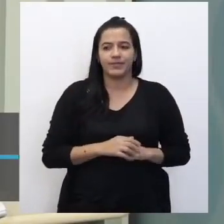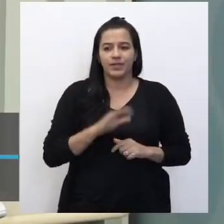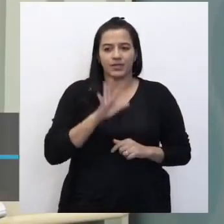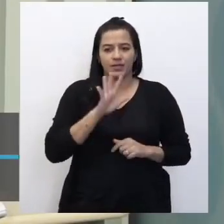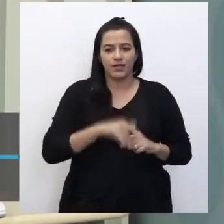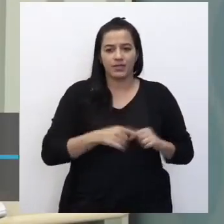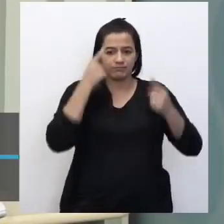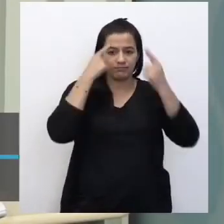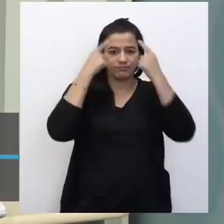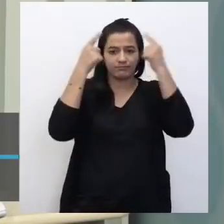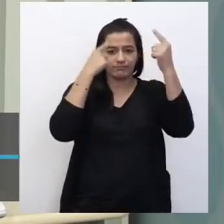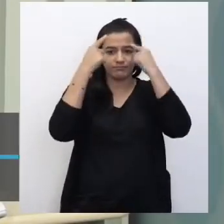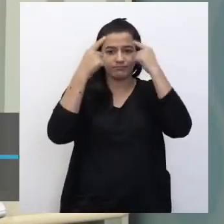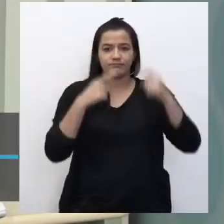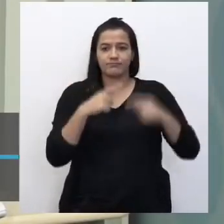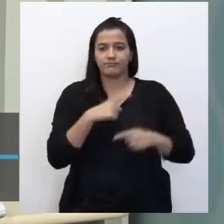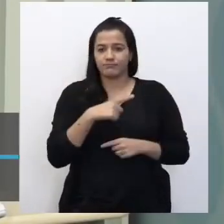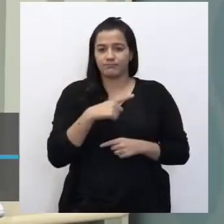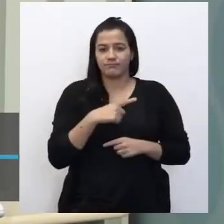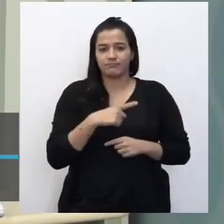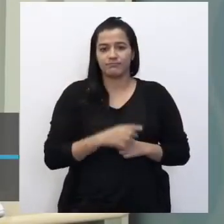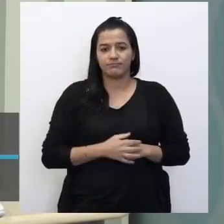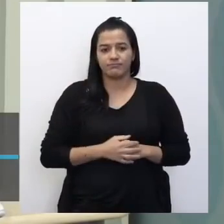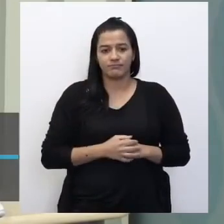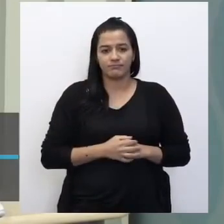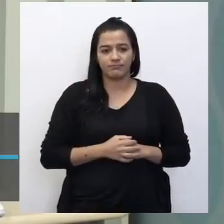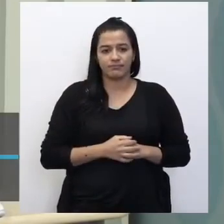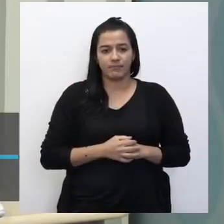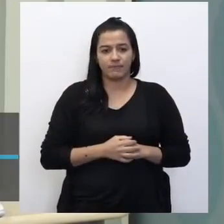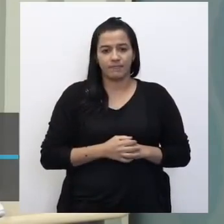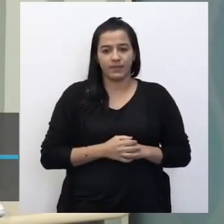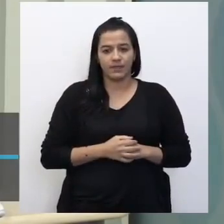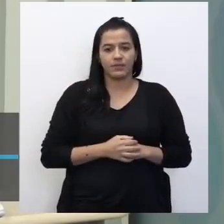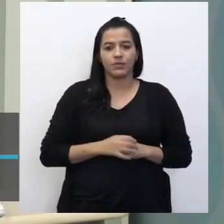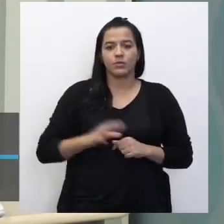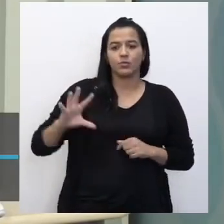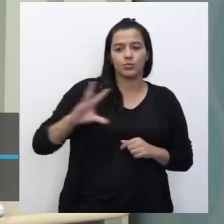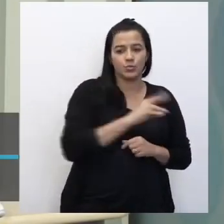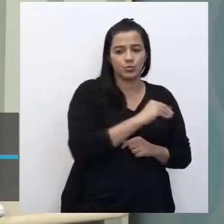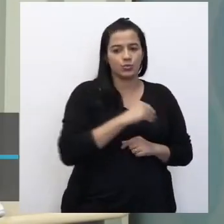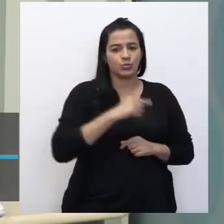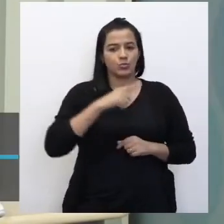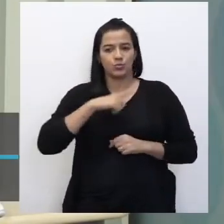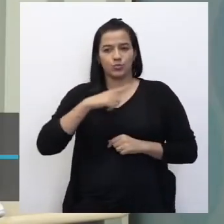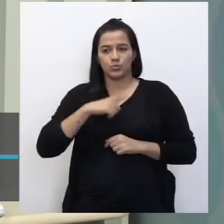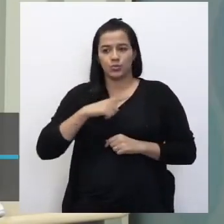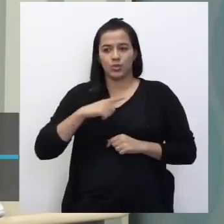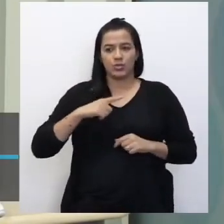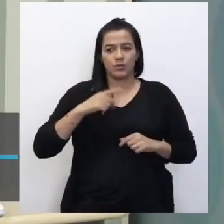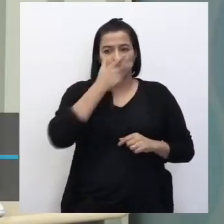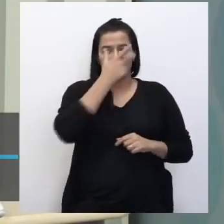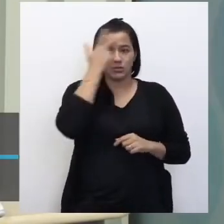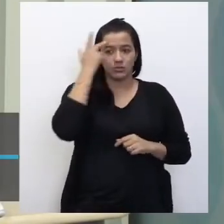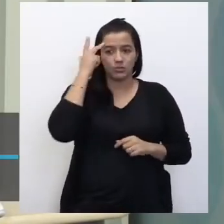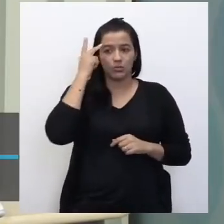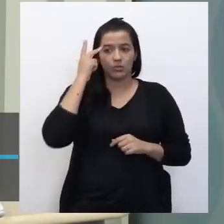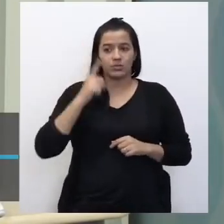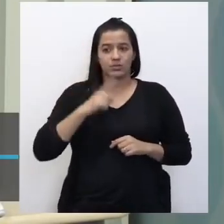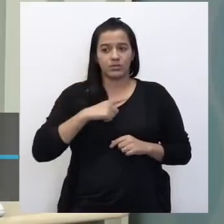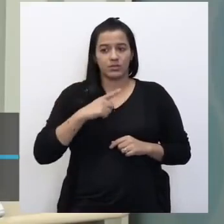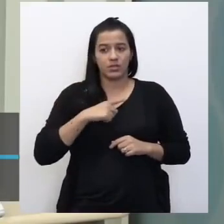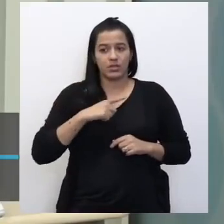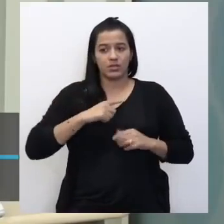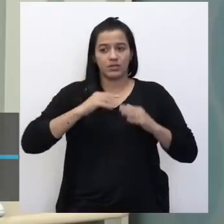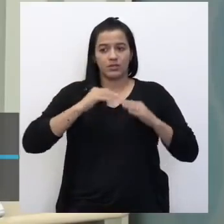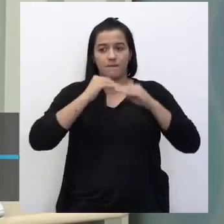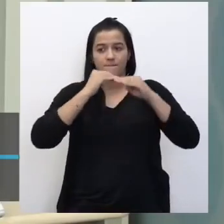dele o leva, né? Ele diz assim: todo criminoso enxerga mal. Todo criminoso tem baixa